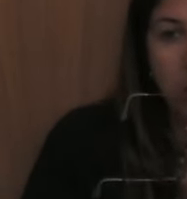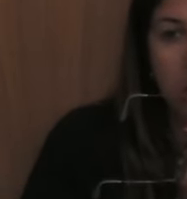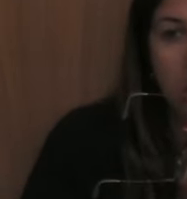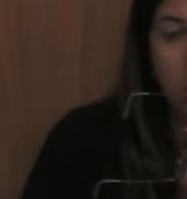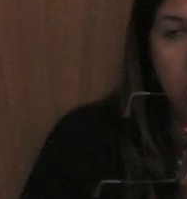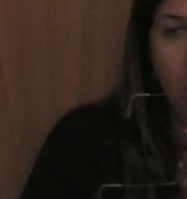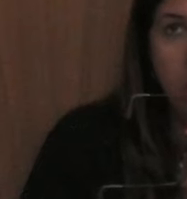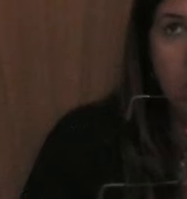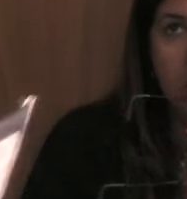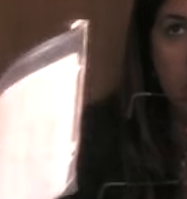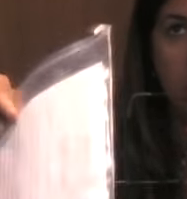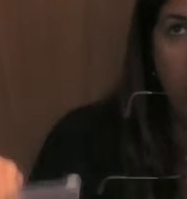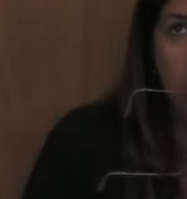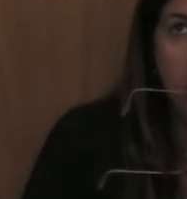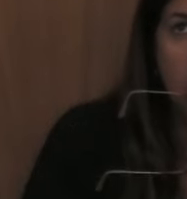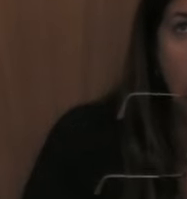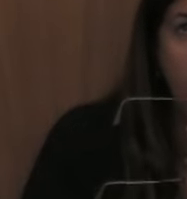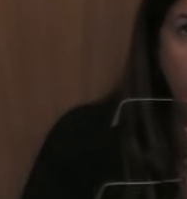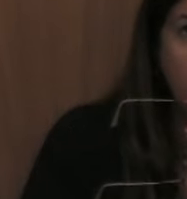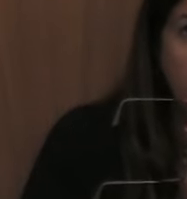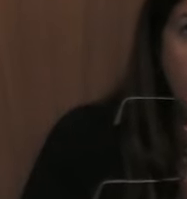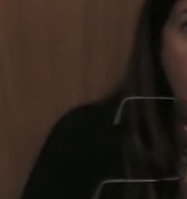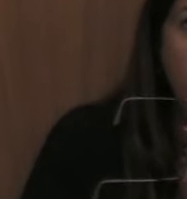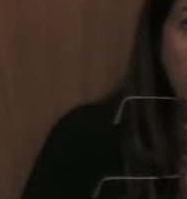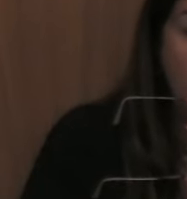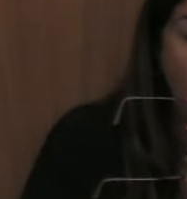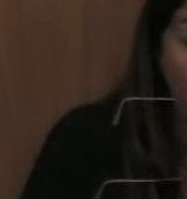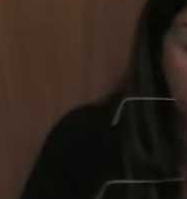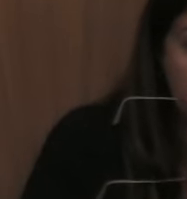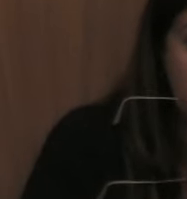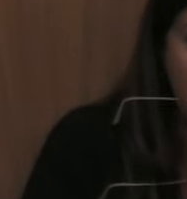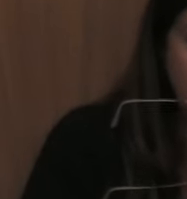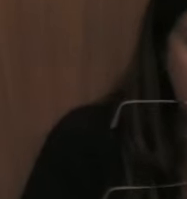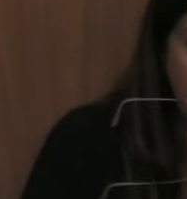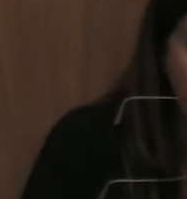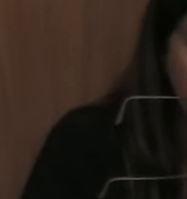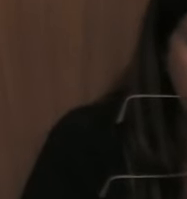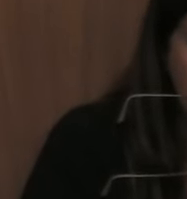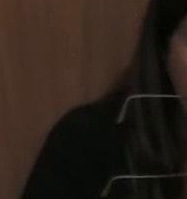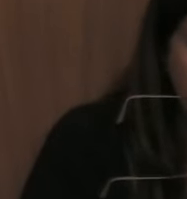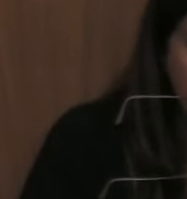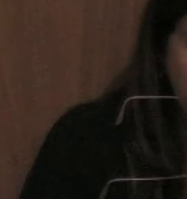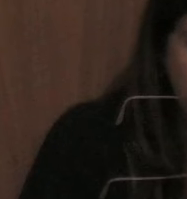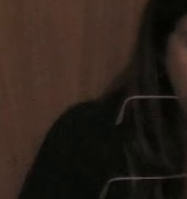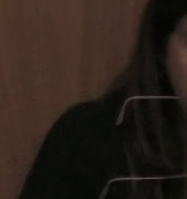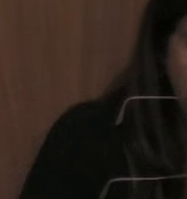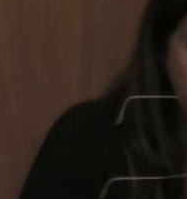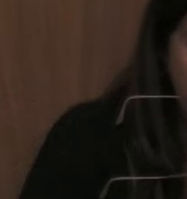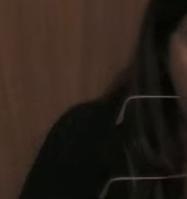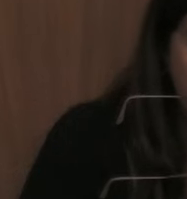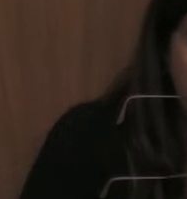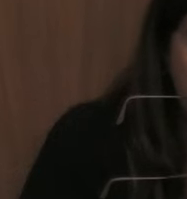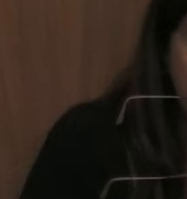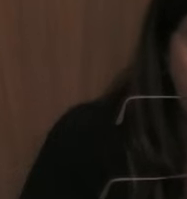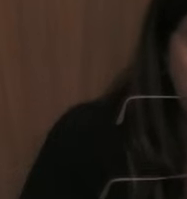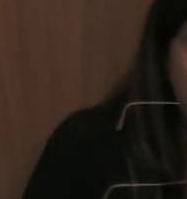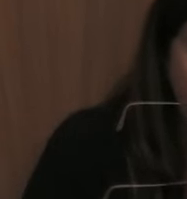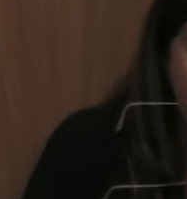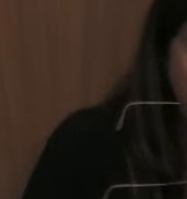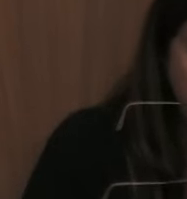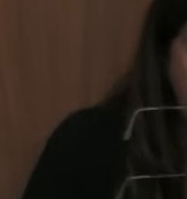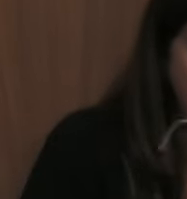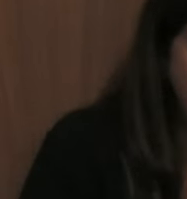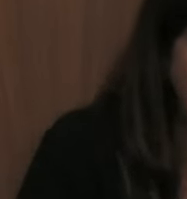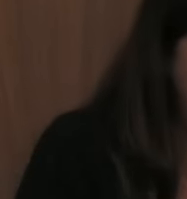do apagão, porque eu já estou mais do que contemplado por tudo que foi dito aqui. Mas eu escutei, né, muito se falar aqui sobre poda